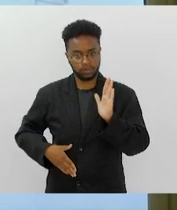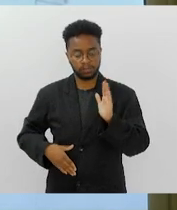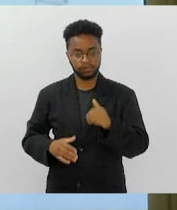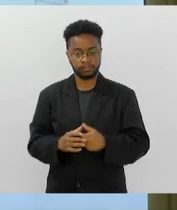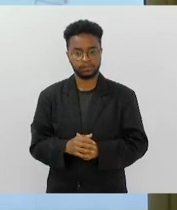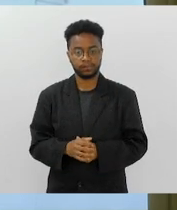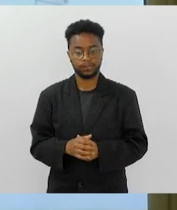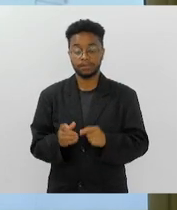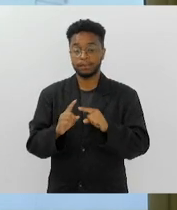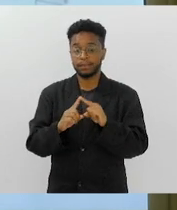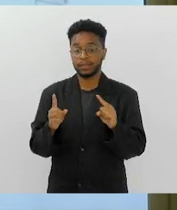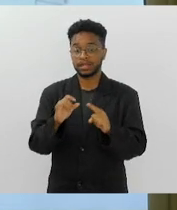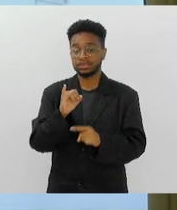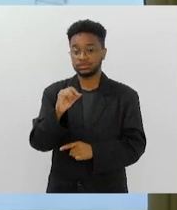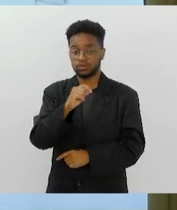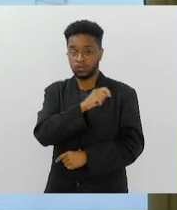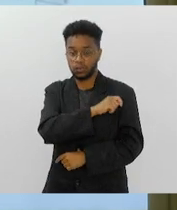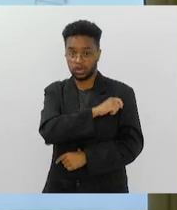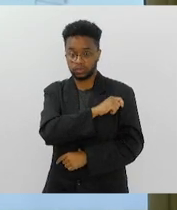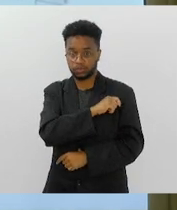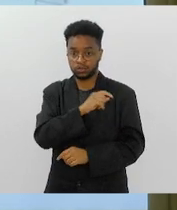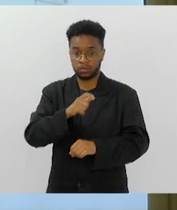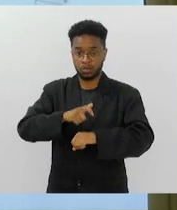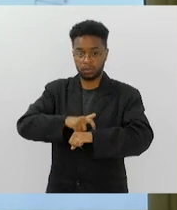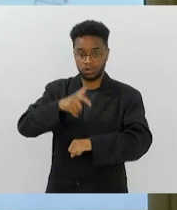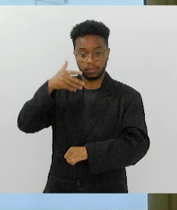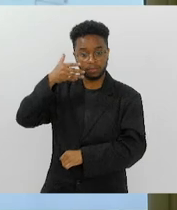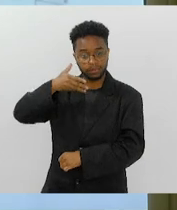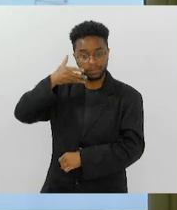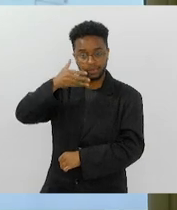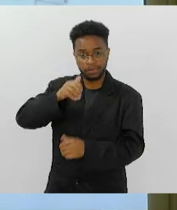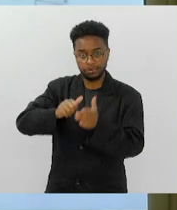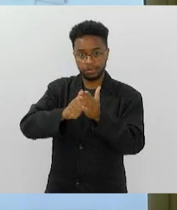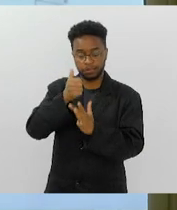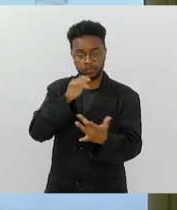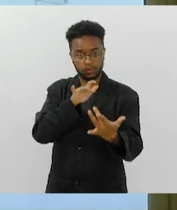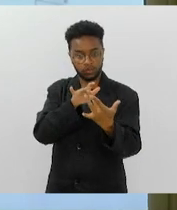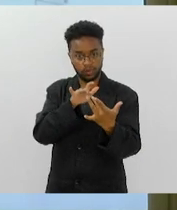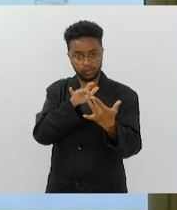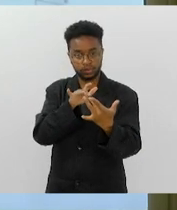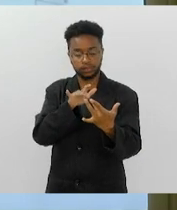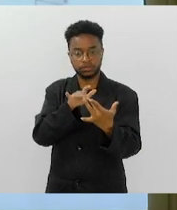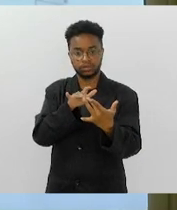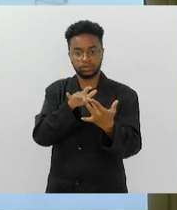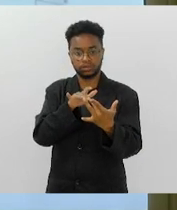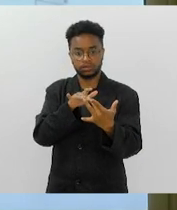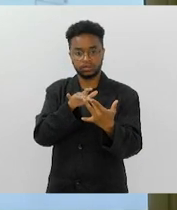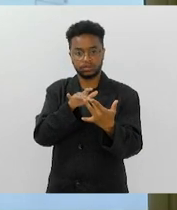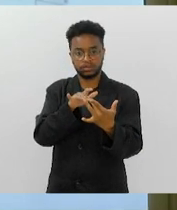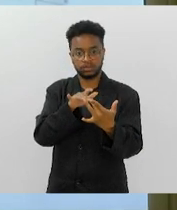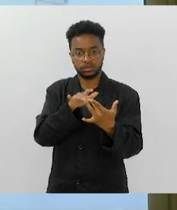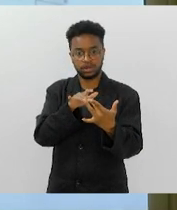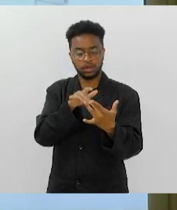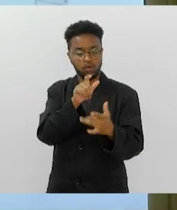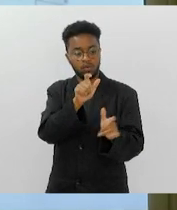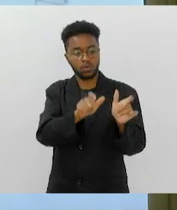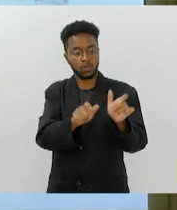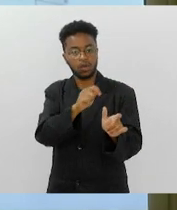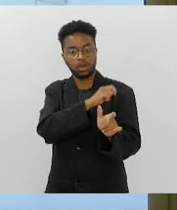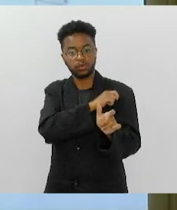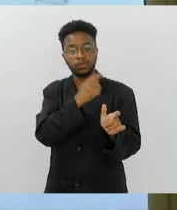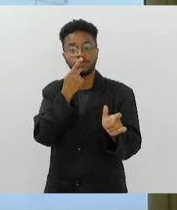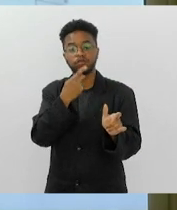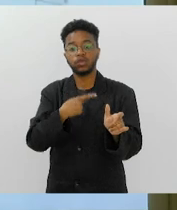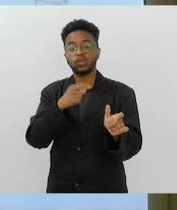o aluno, na hora da palestra, do primeiro contato da palestra, sonhos, dizia para a gente: eu quero